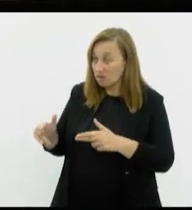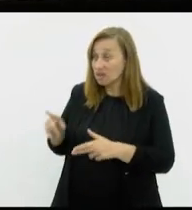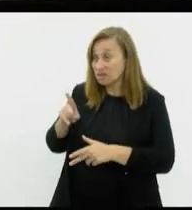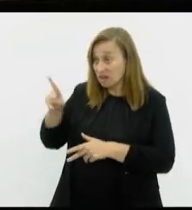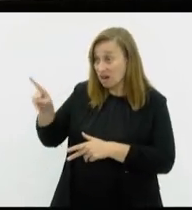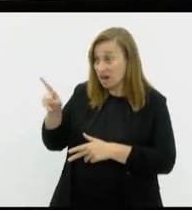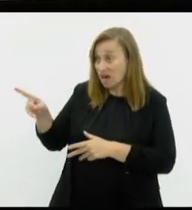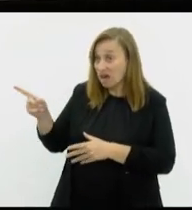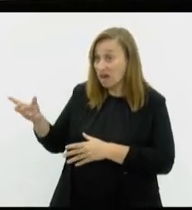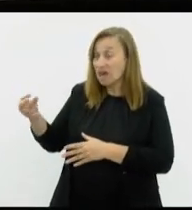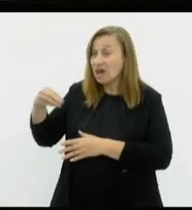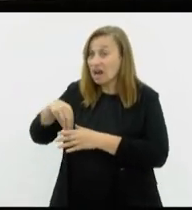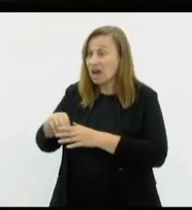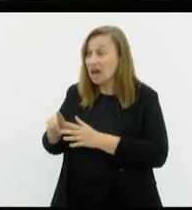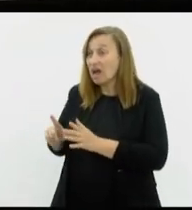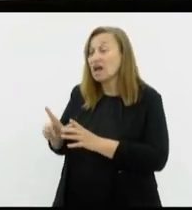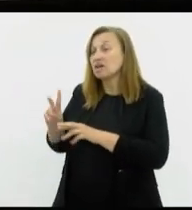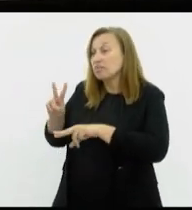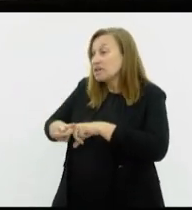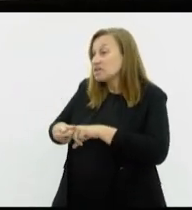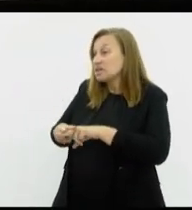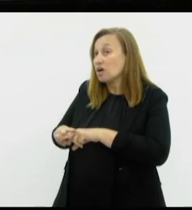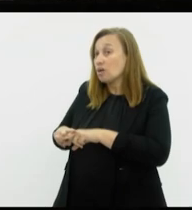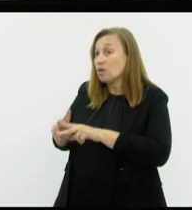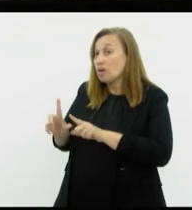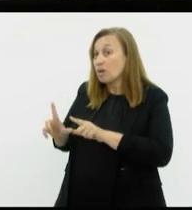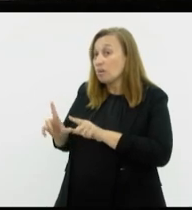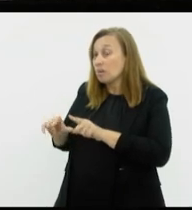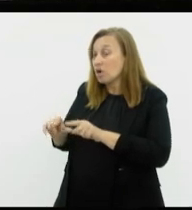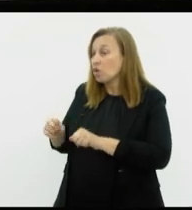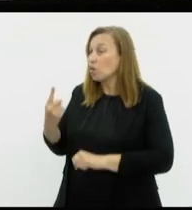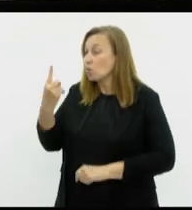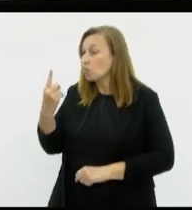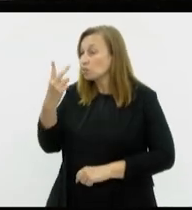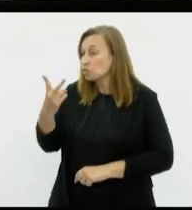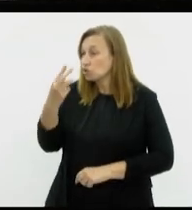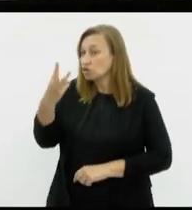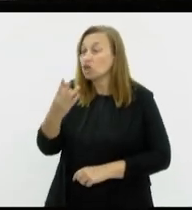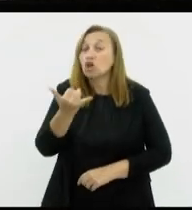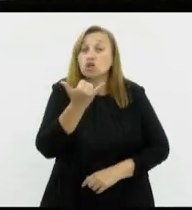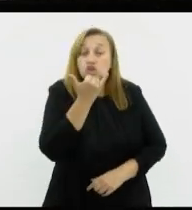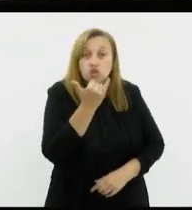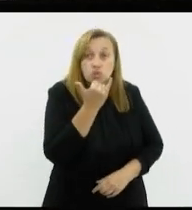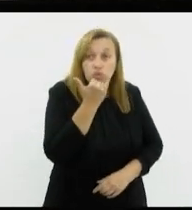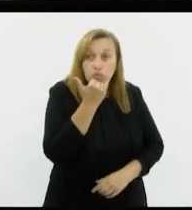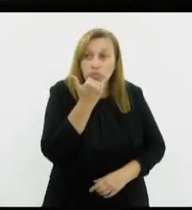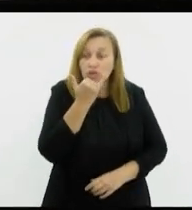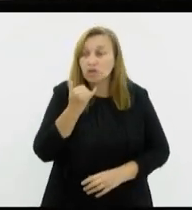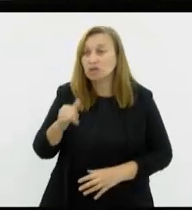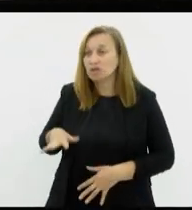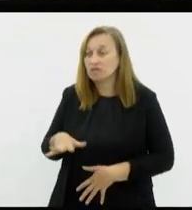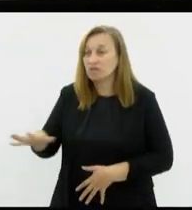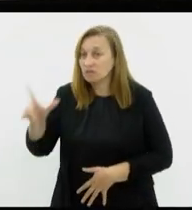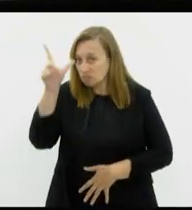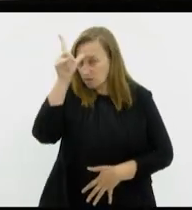Ericinó, Bangu 1, 2, 3, desculpa a toda a população do Complexo do Alemão.